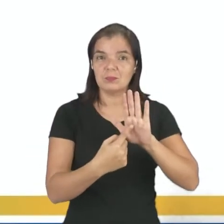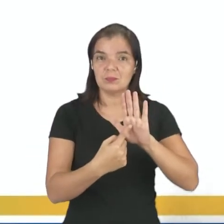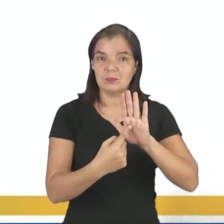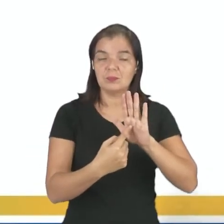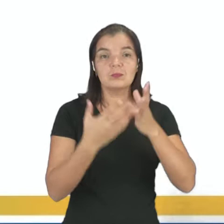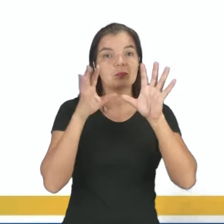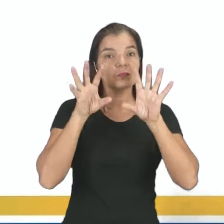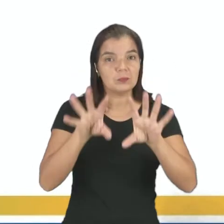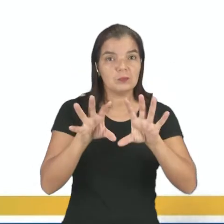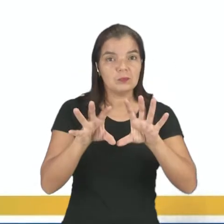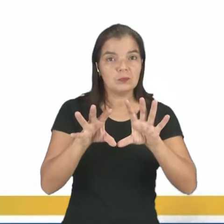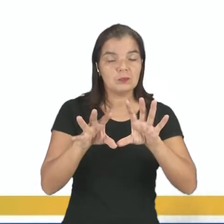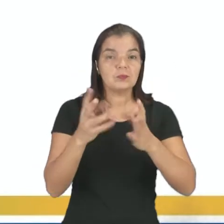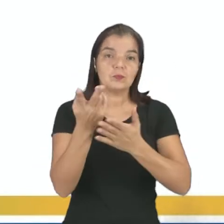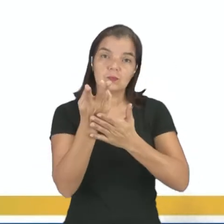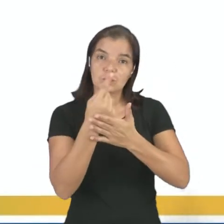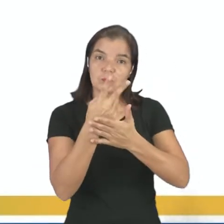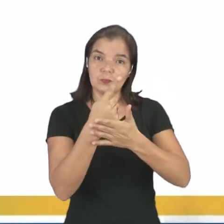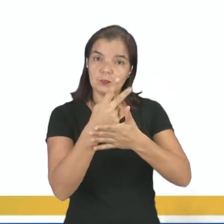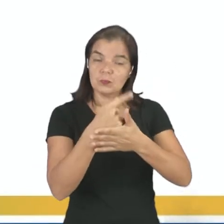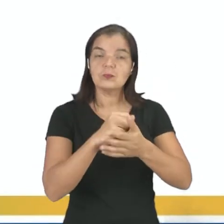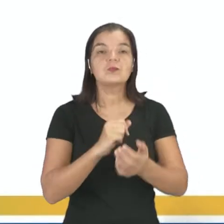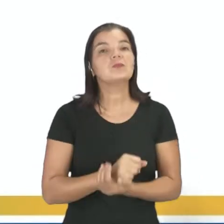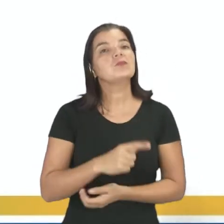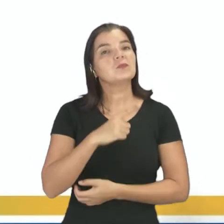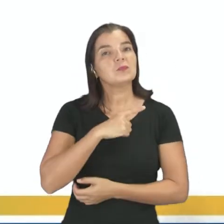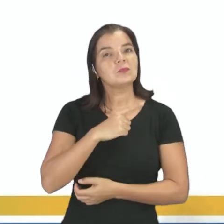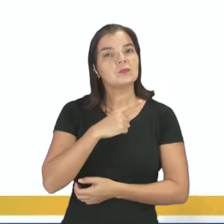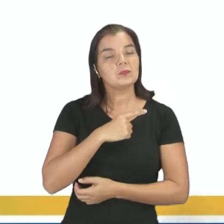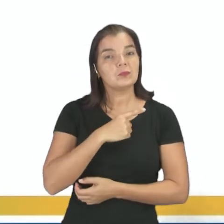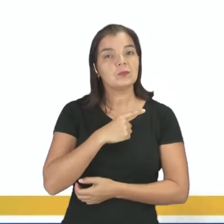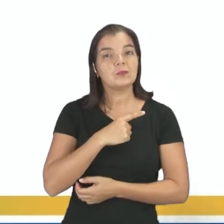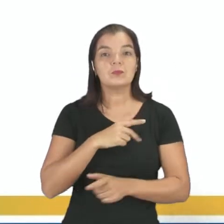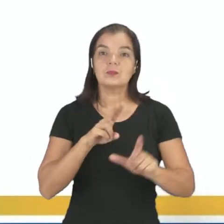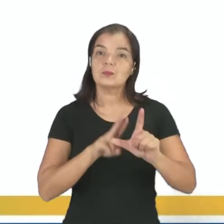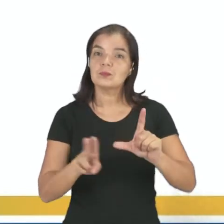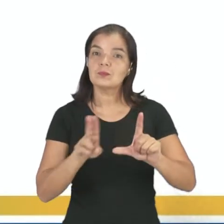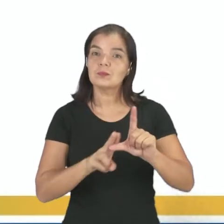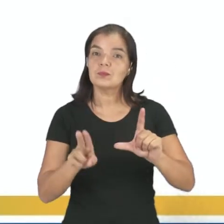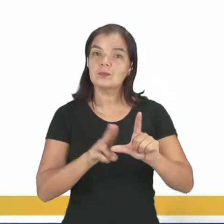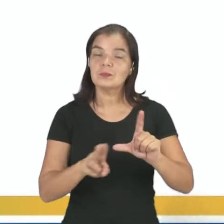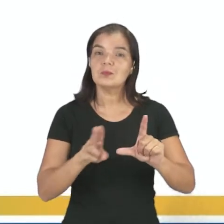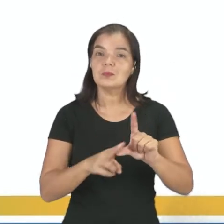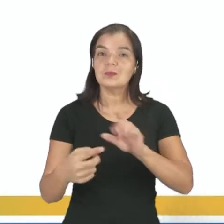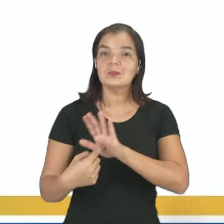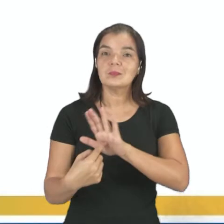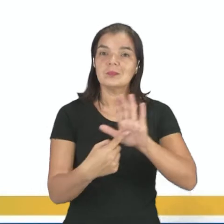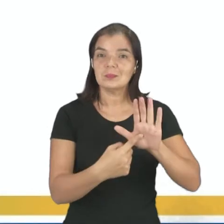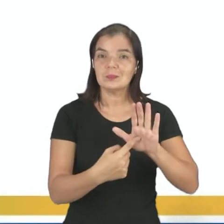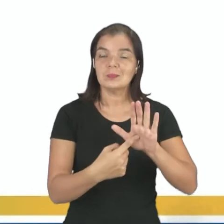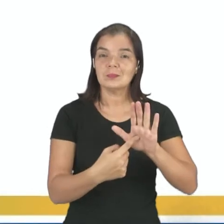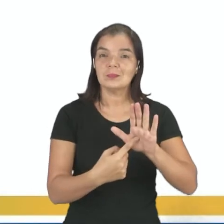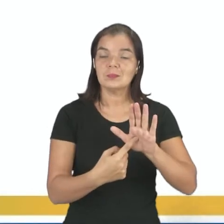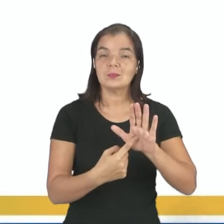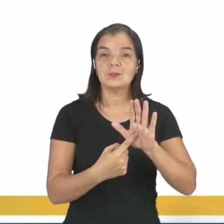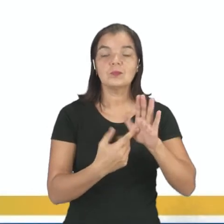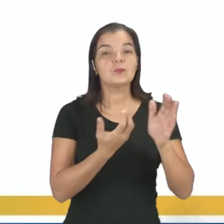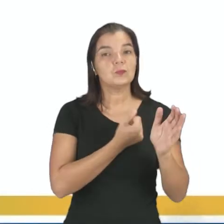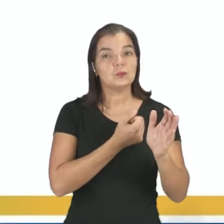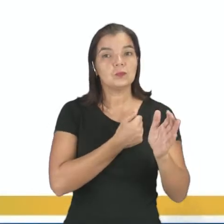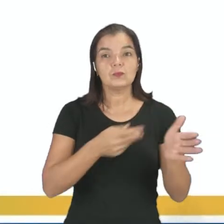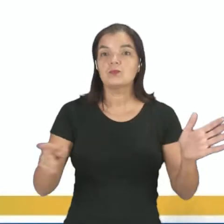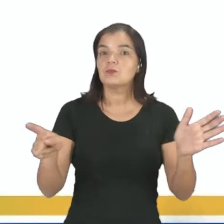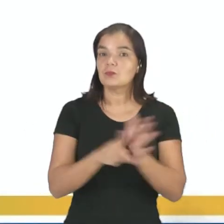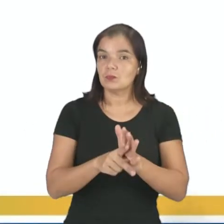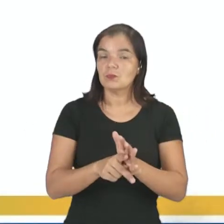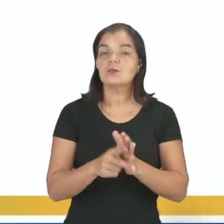como esta, com desenhos, nós temos que ter uma legenda para representar o valor